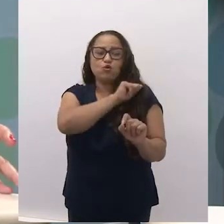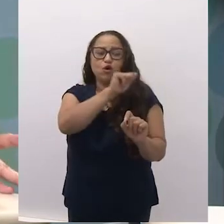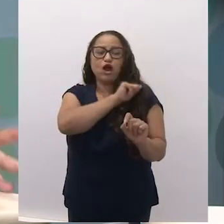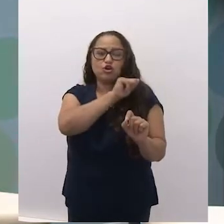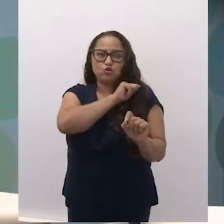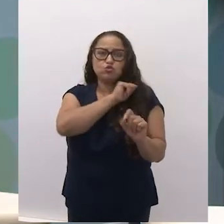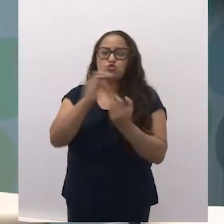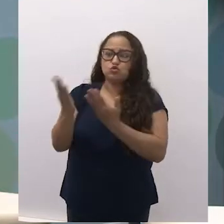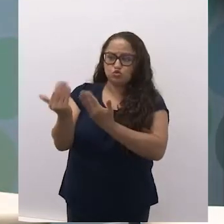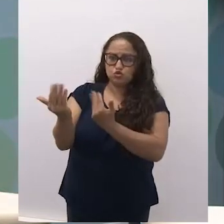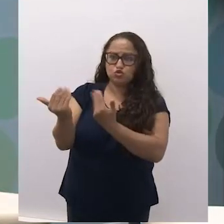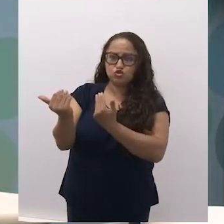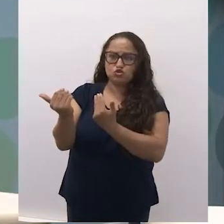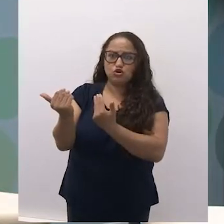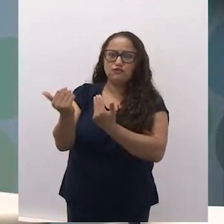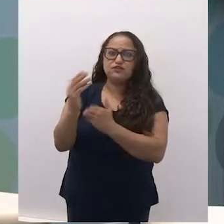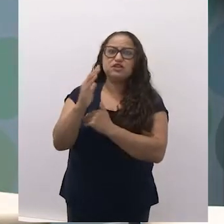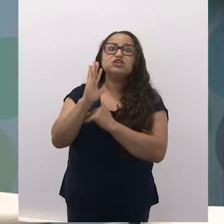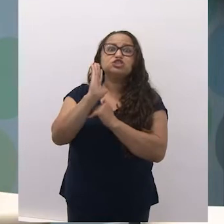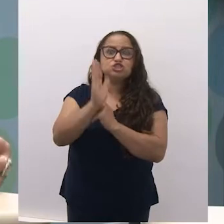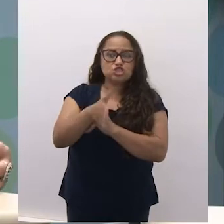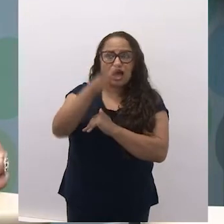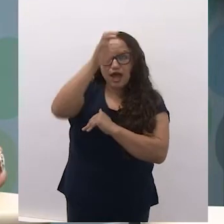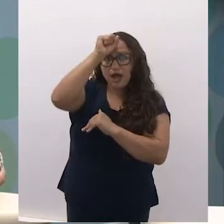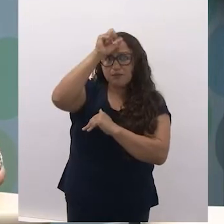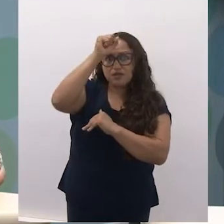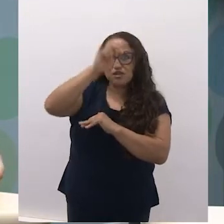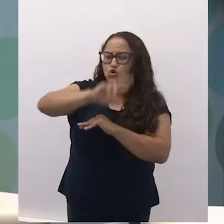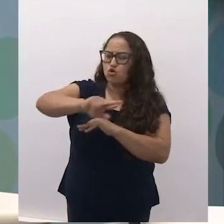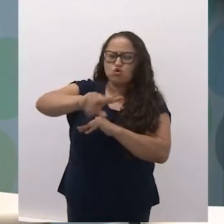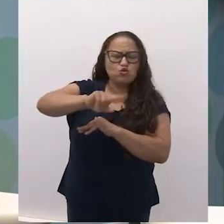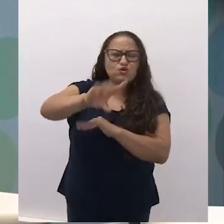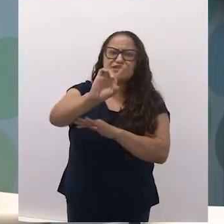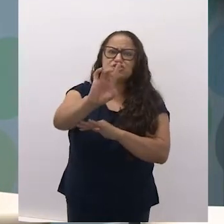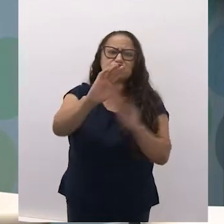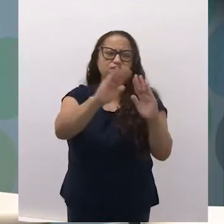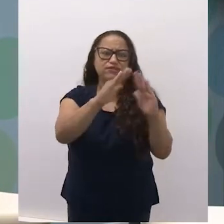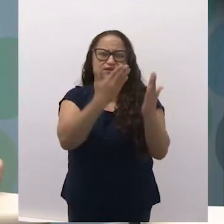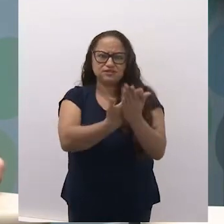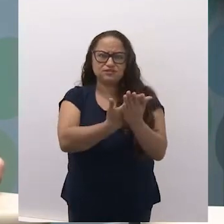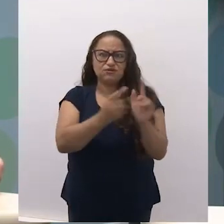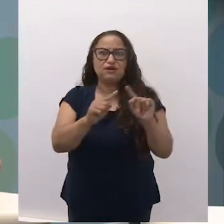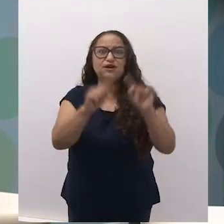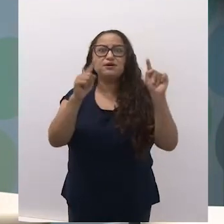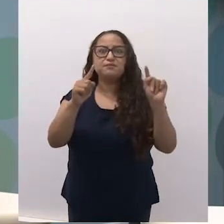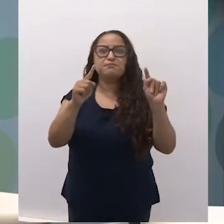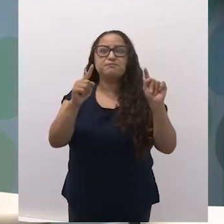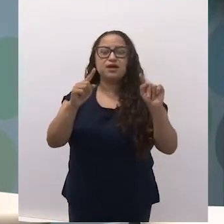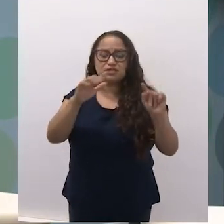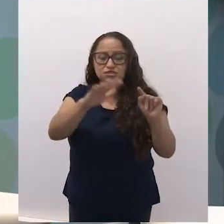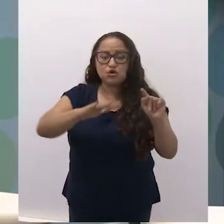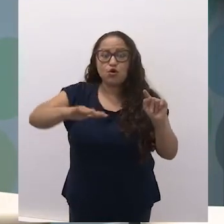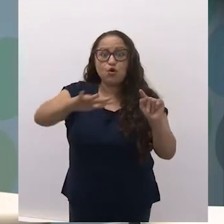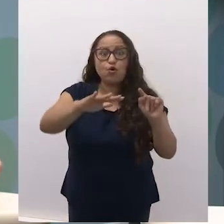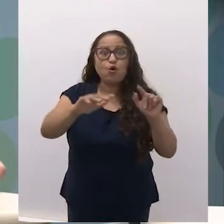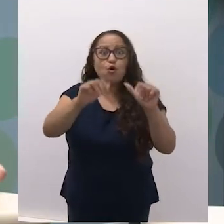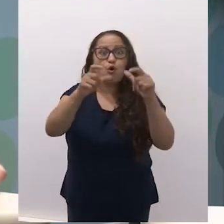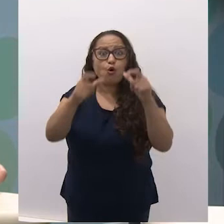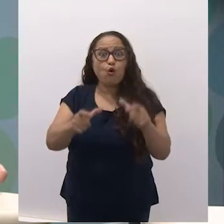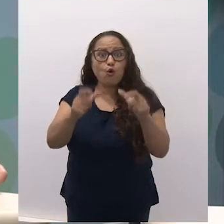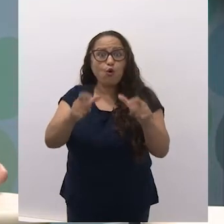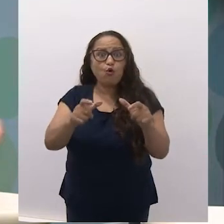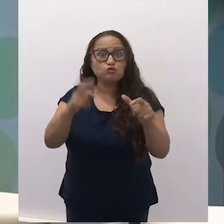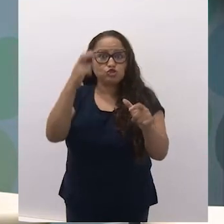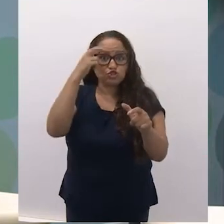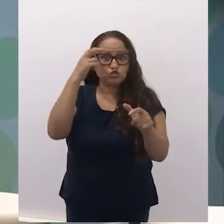o adolescente aprendeu não apenas na escola, mas aprendeu em todo o seu meio, em todo aspecto